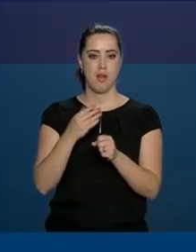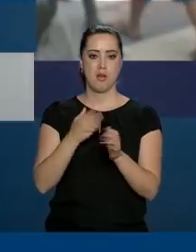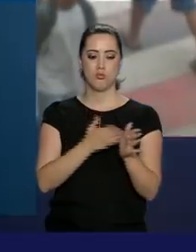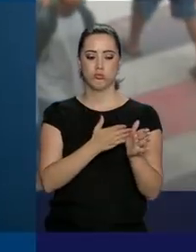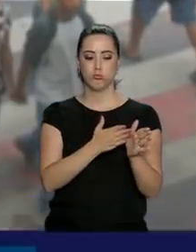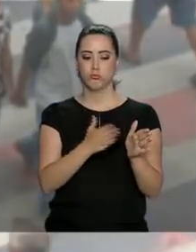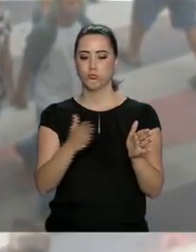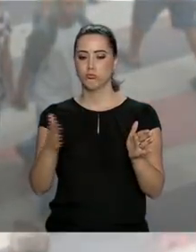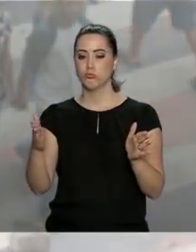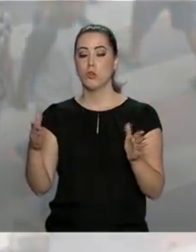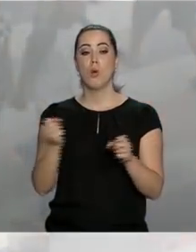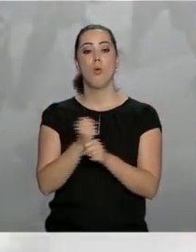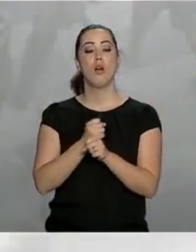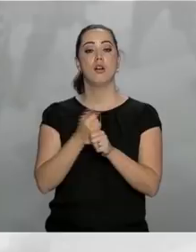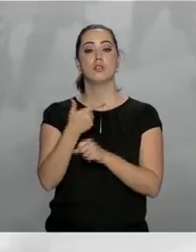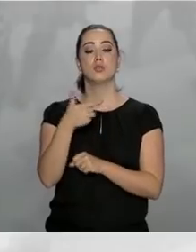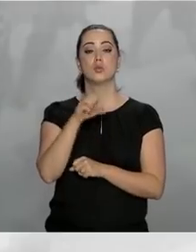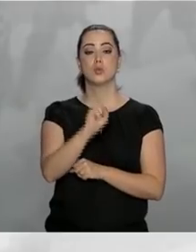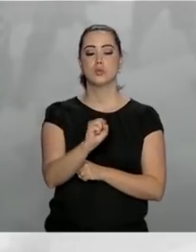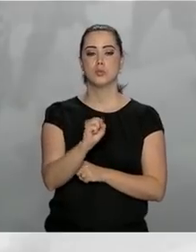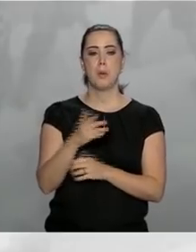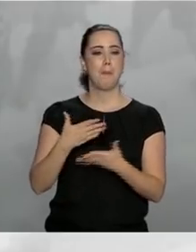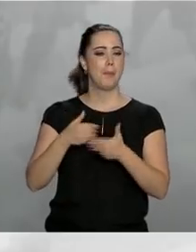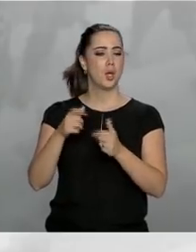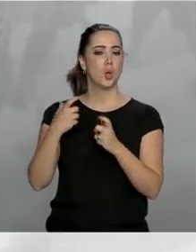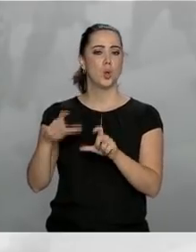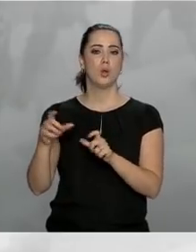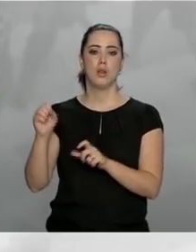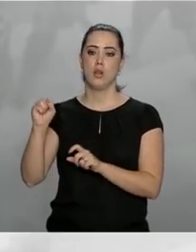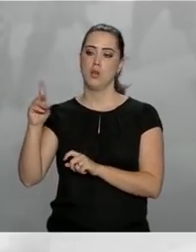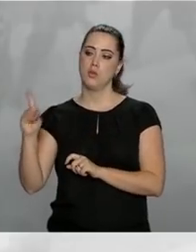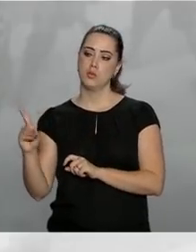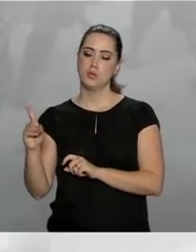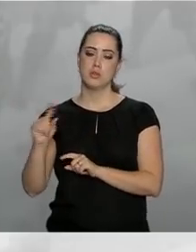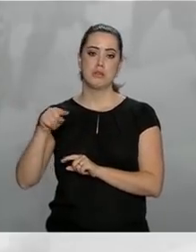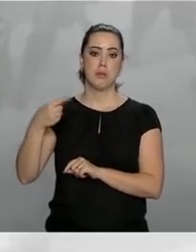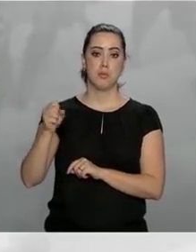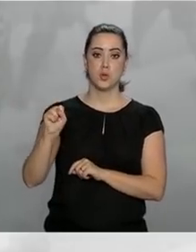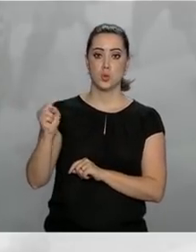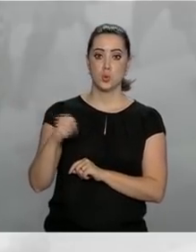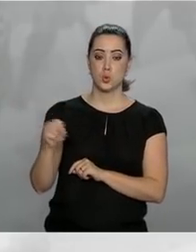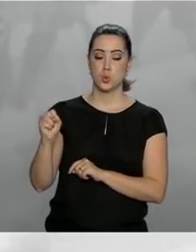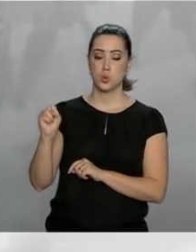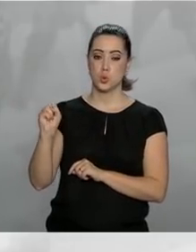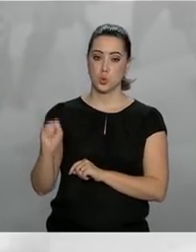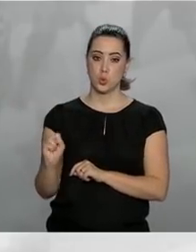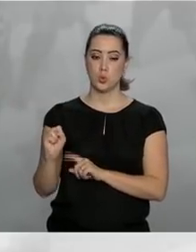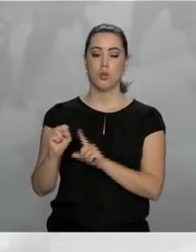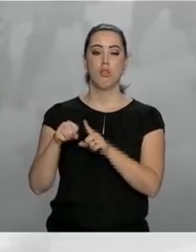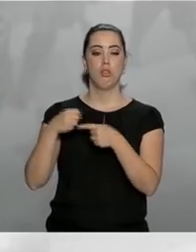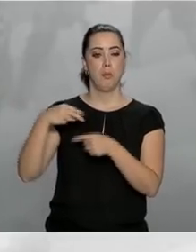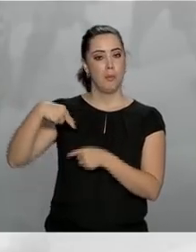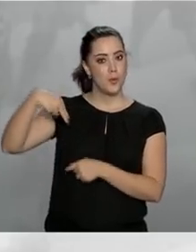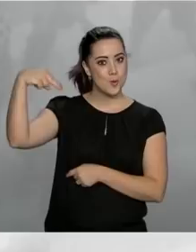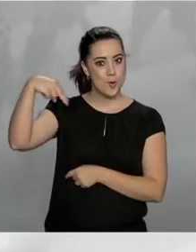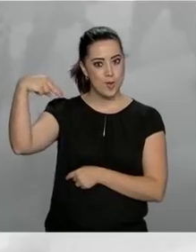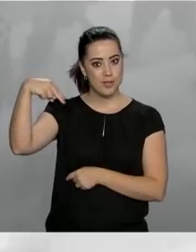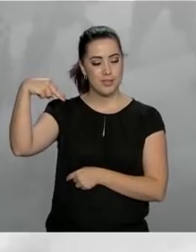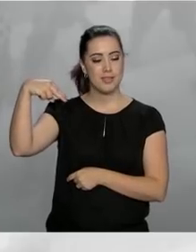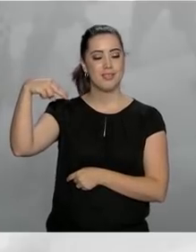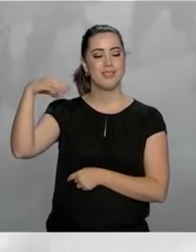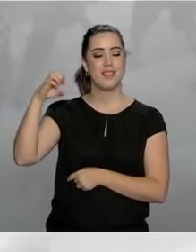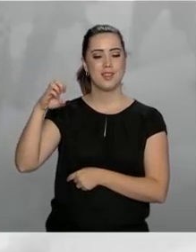melhor desempenho foi registrado na região Sudeste, seguido pela região Sul. O Nordeste vem em terceiro lugar,